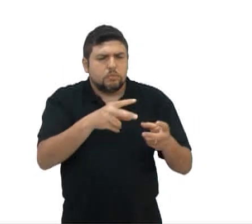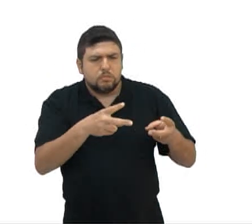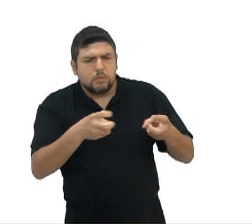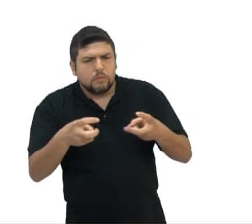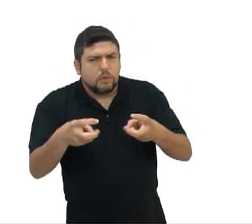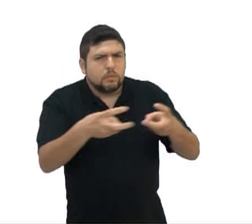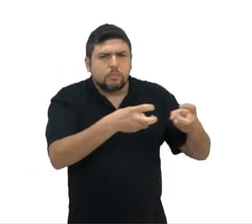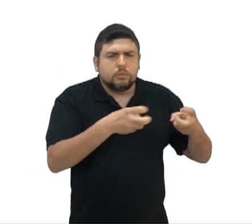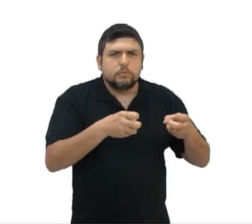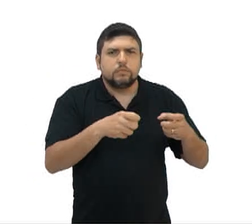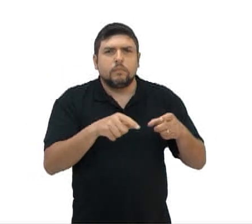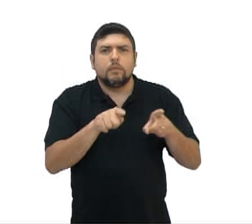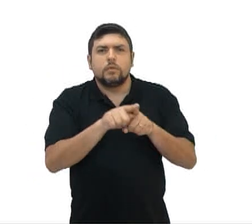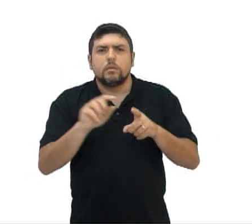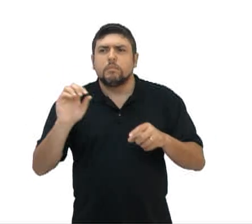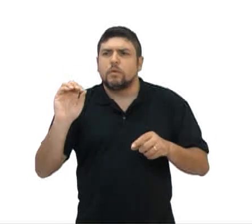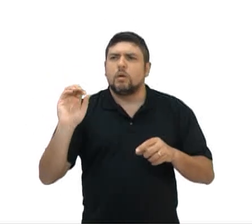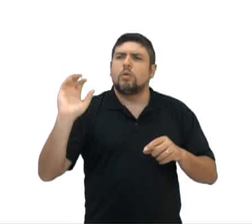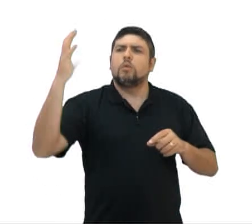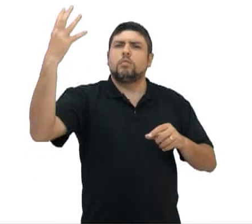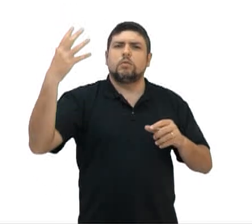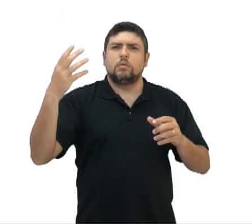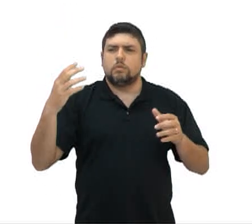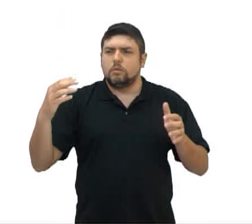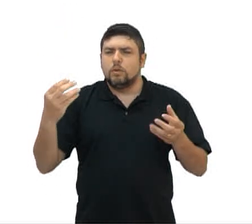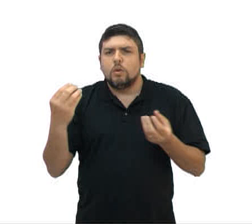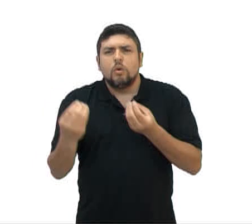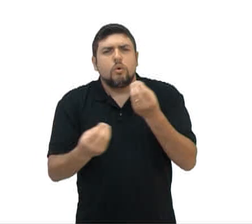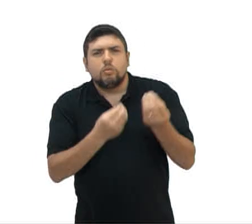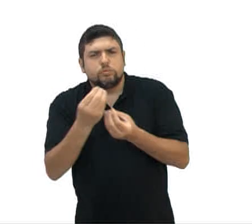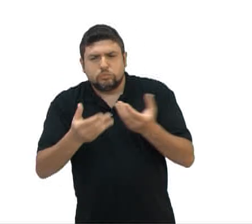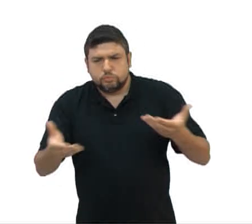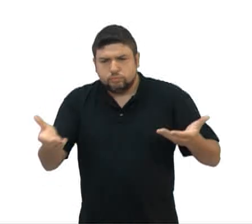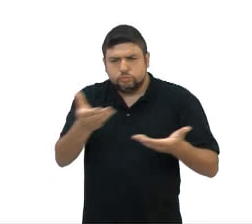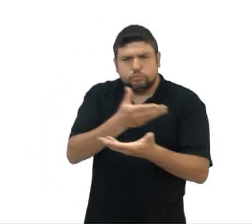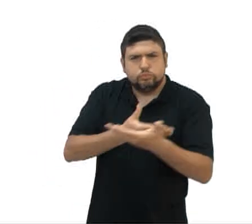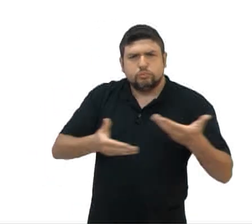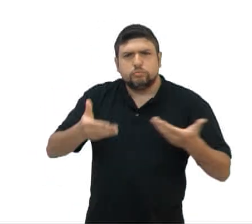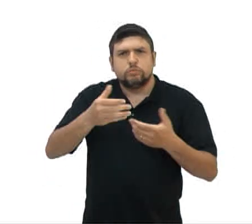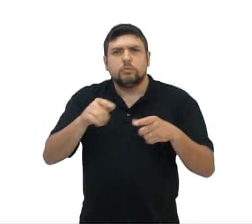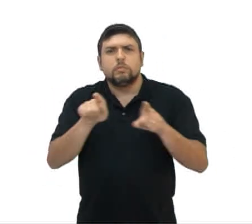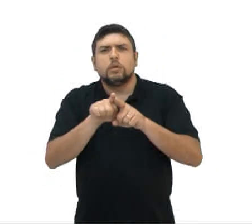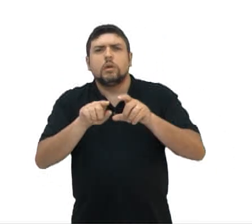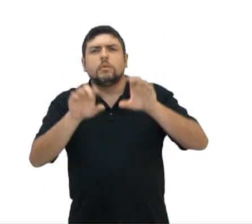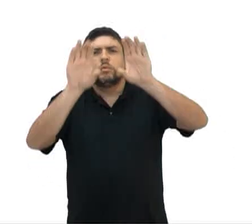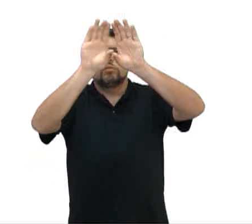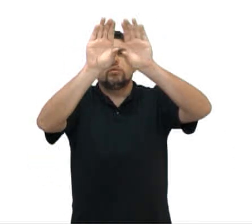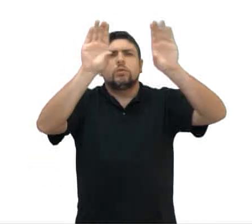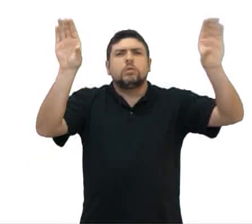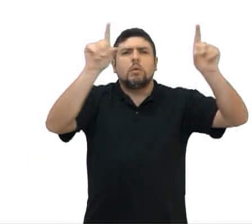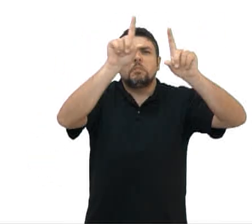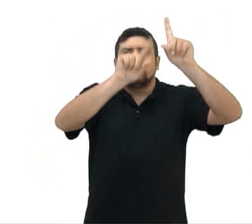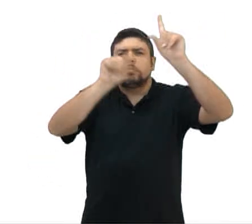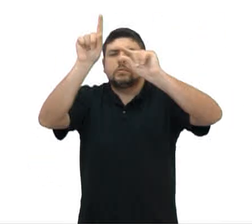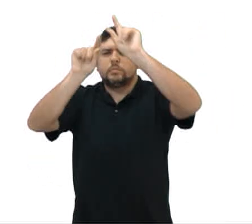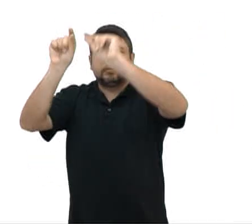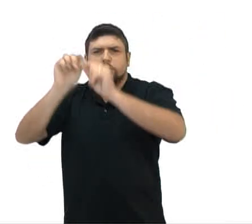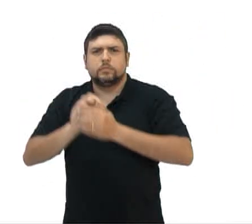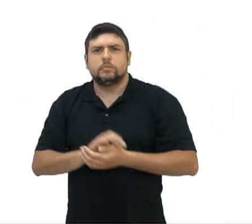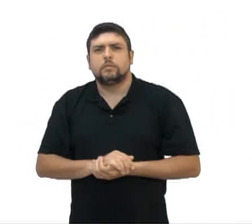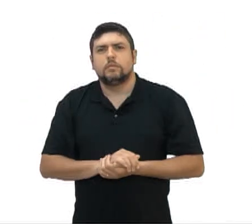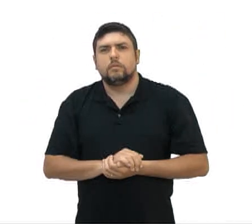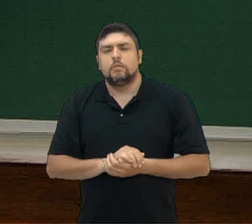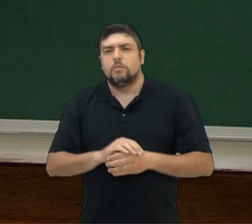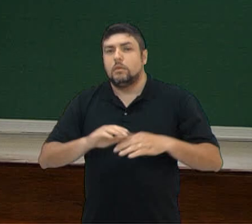identificação da relação entre esses fenômenos e os fenômenos de ocorrência das esferas celestes, ou cosmos harmônicos. Então, a